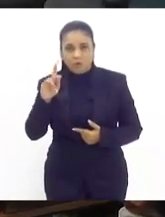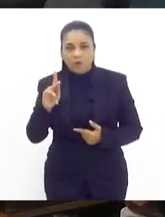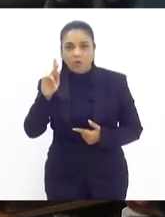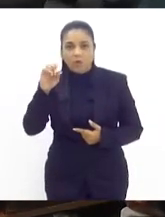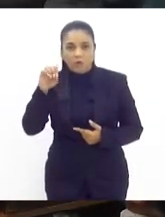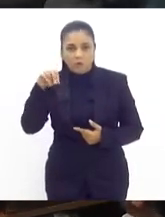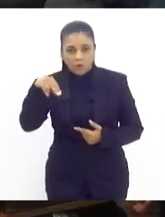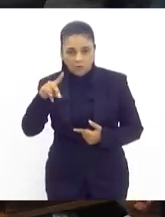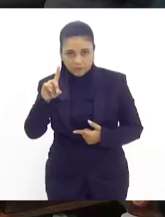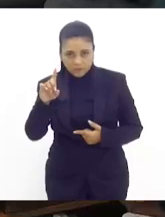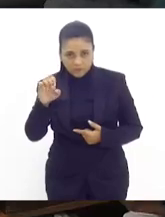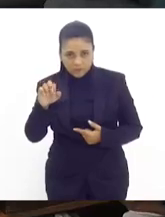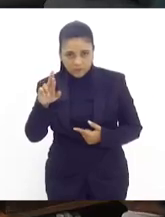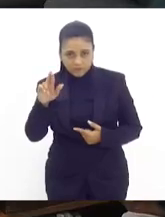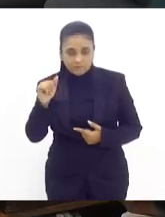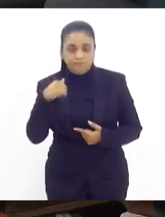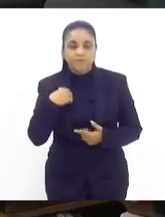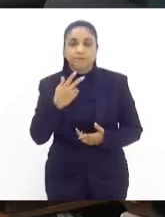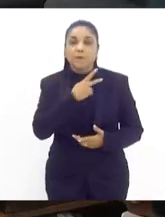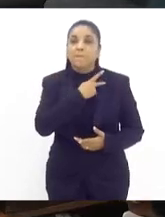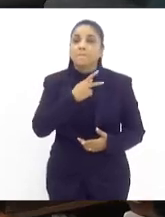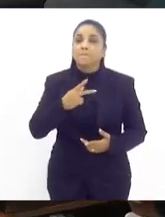Tá. Presidente.